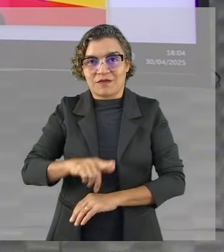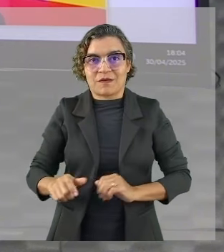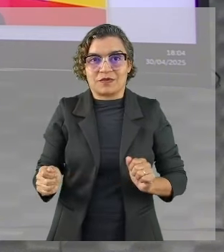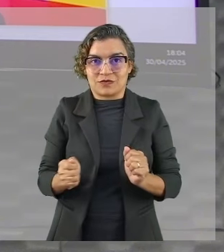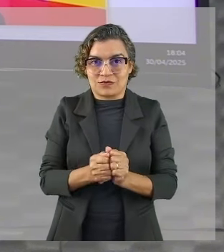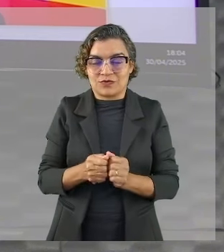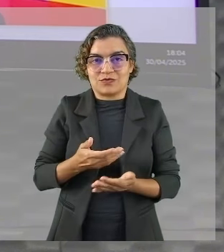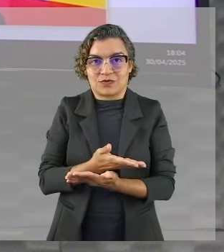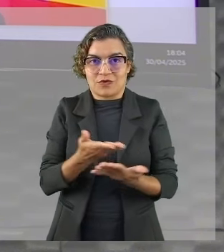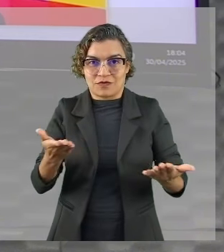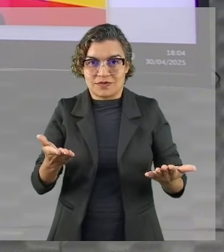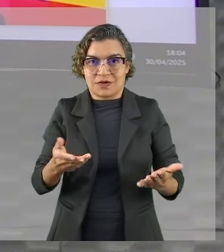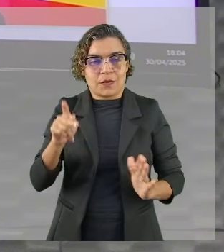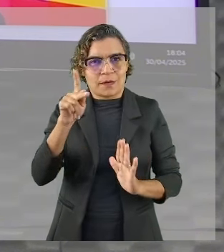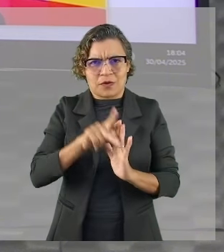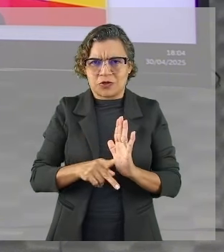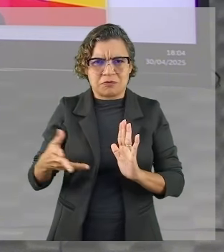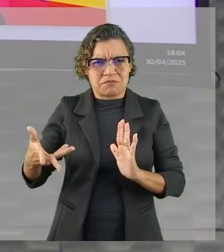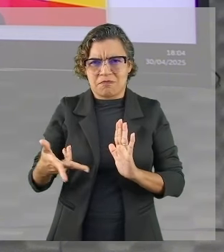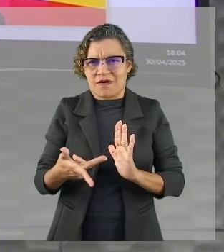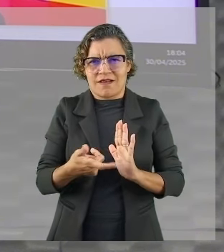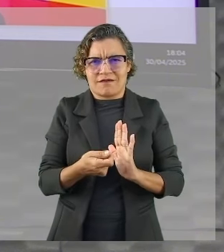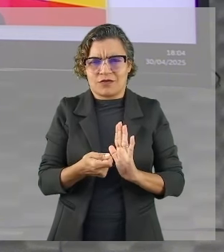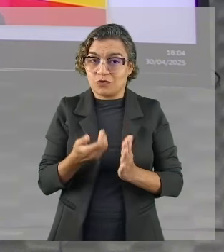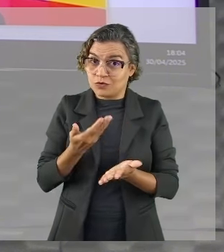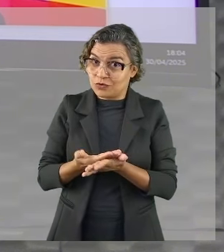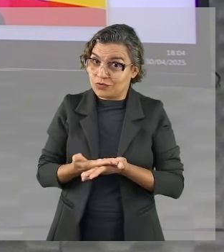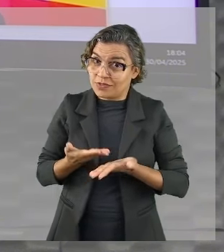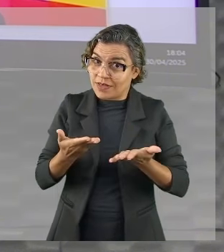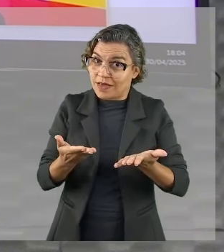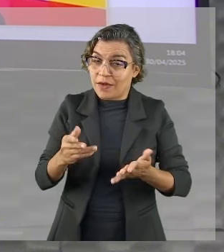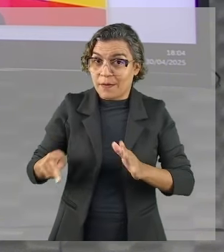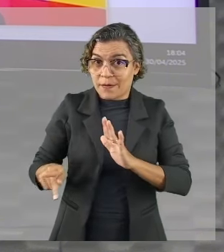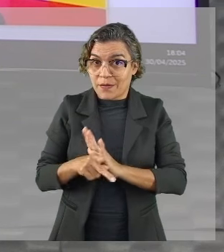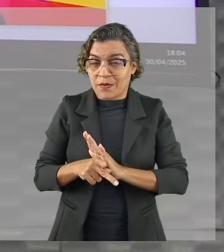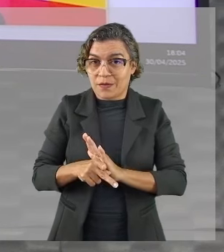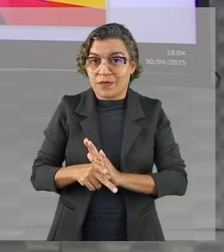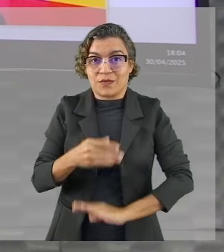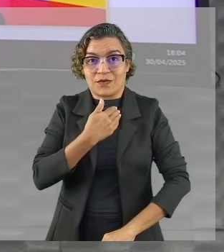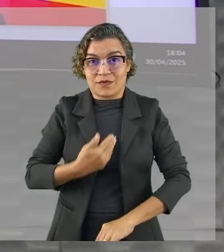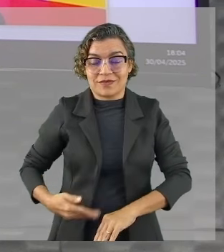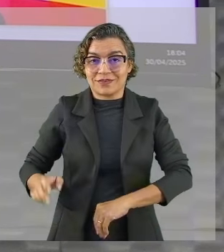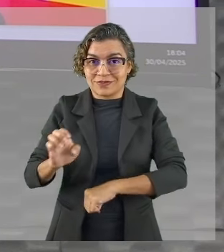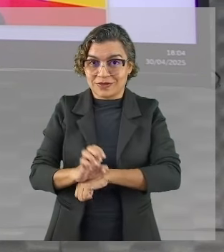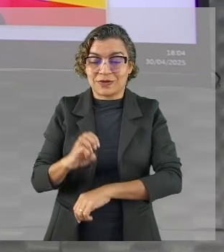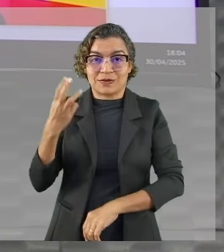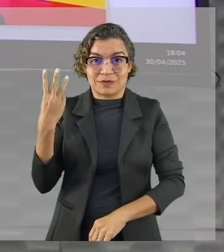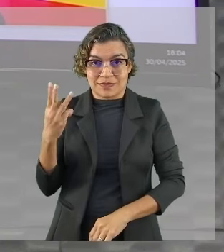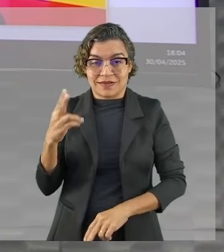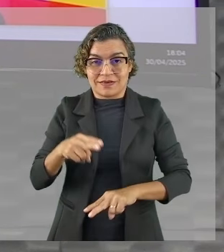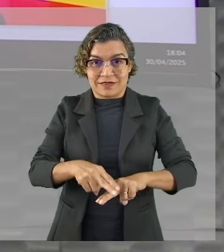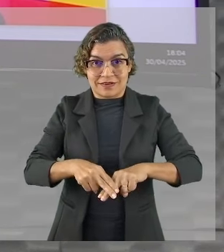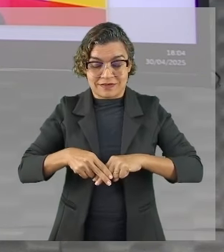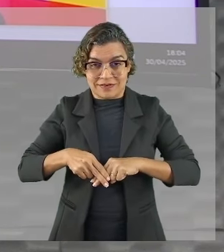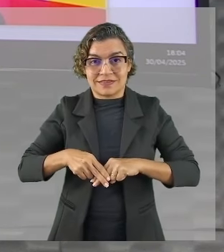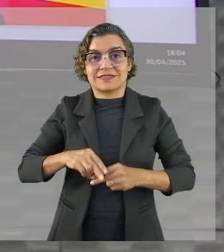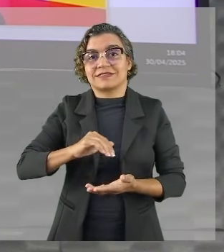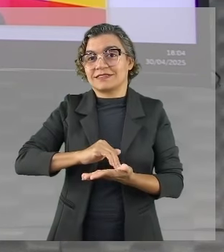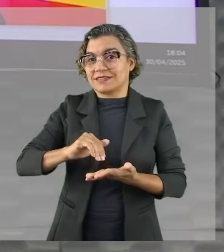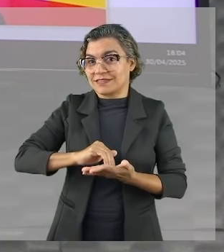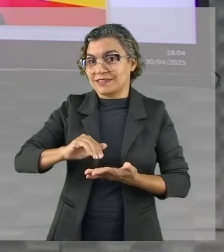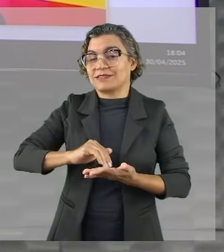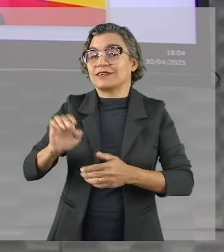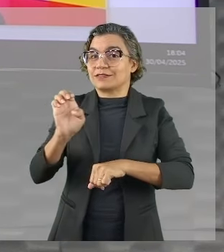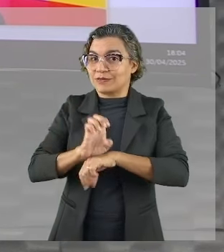neste grandioso projeto, o Projeto Estudaê, que é um projeto do Governo do Estado do Maranhão, através da Secretaria Estadual